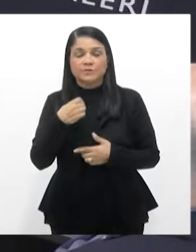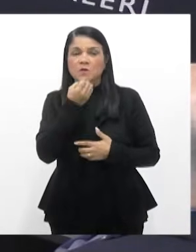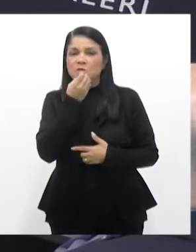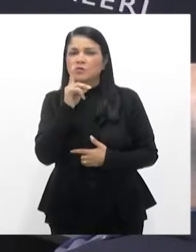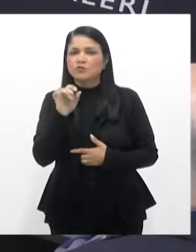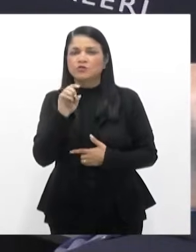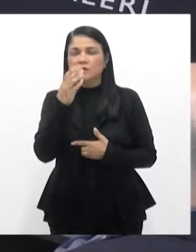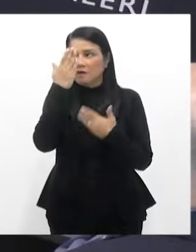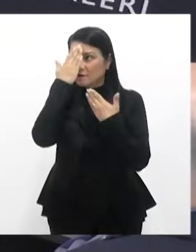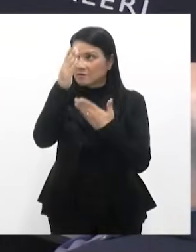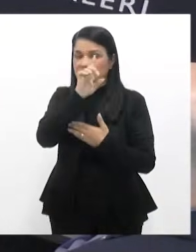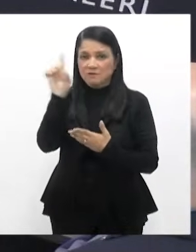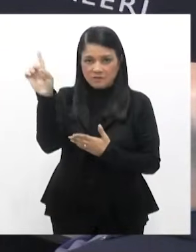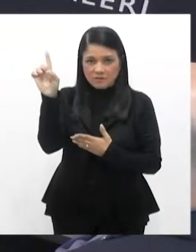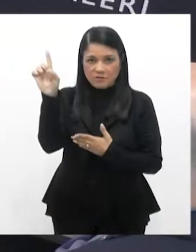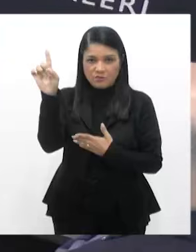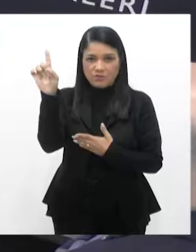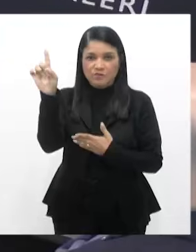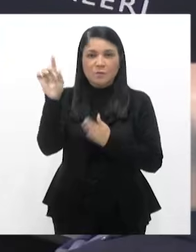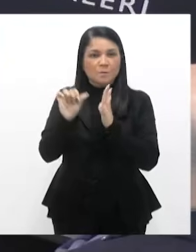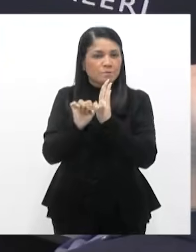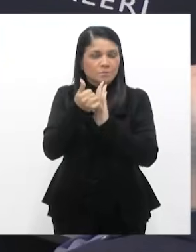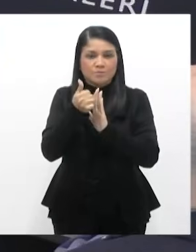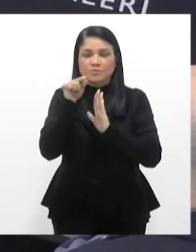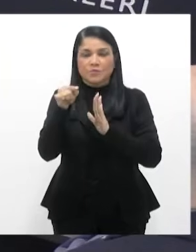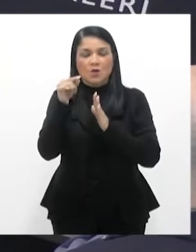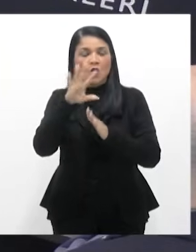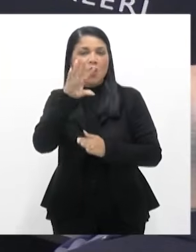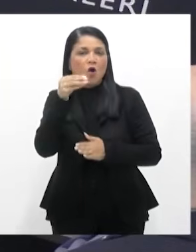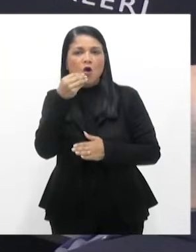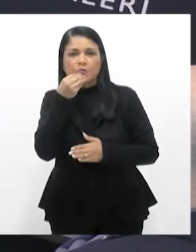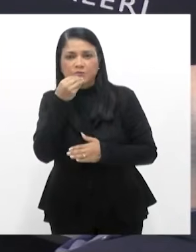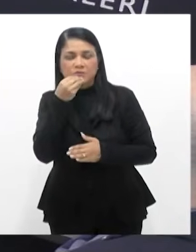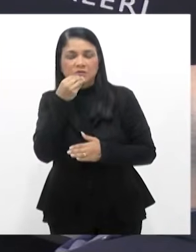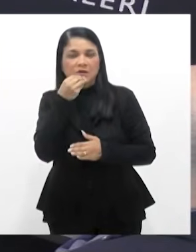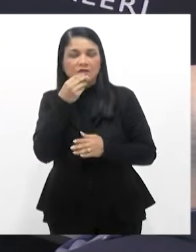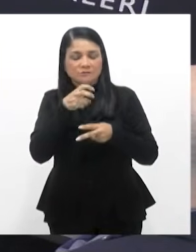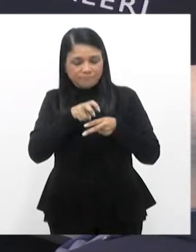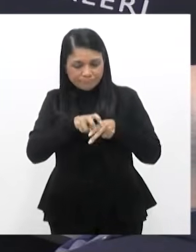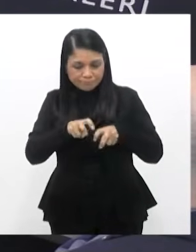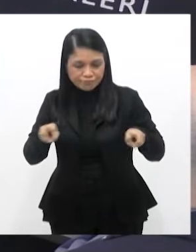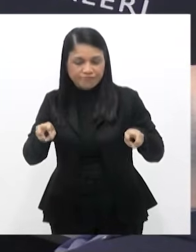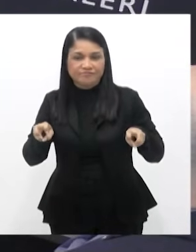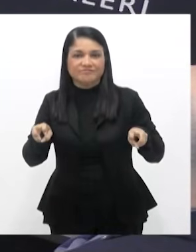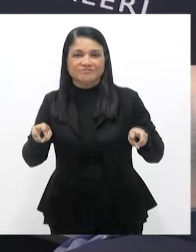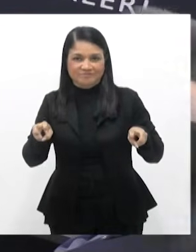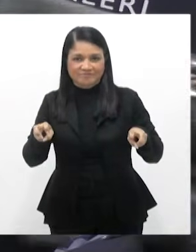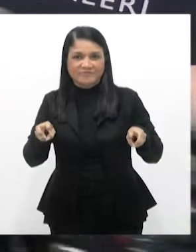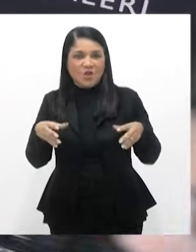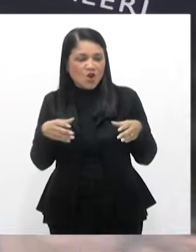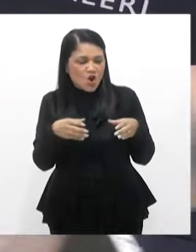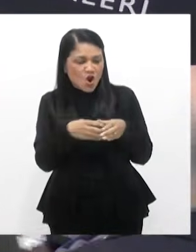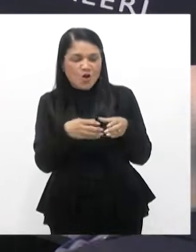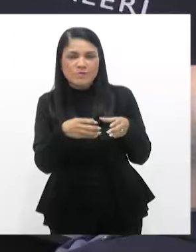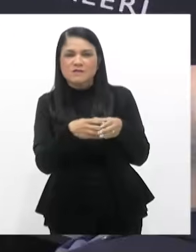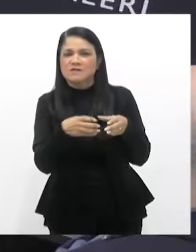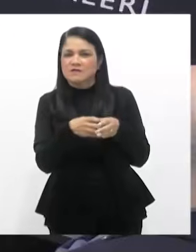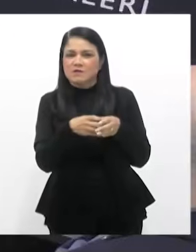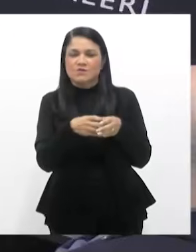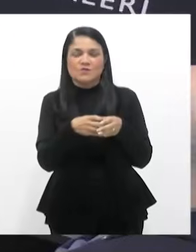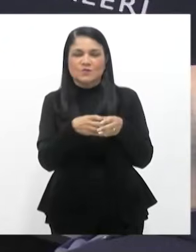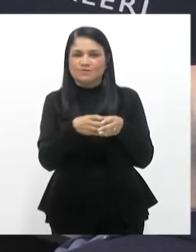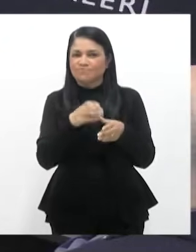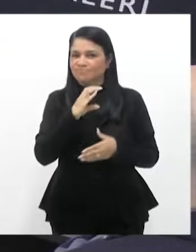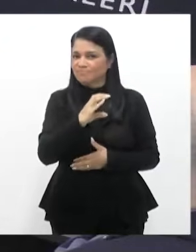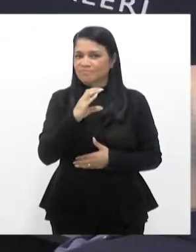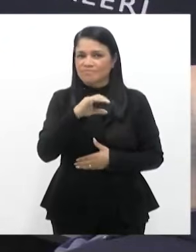a Deus essa rica oportunidade de hoje poder estar compondo essa comissão tão importante, onde eu quero